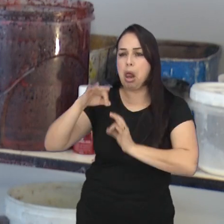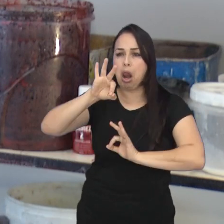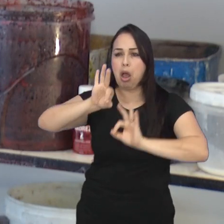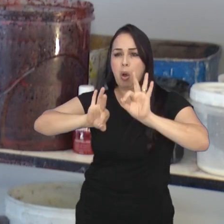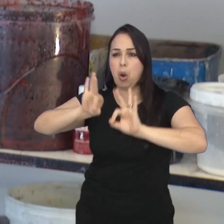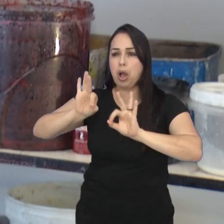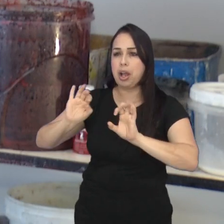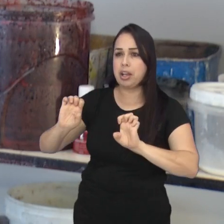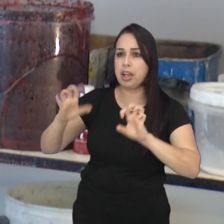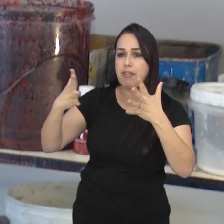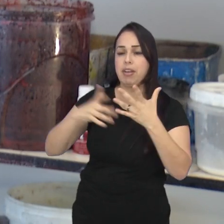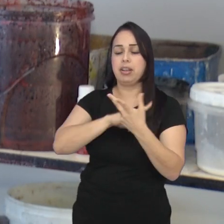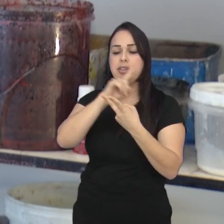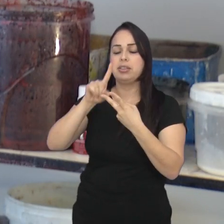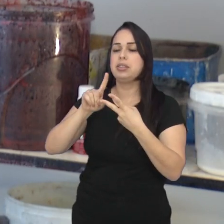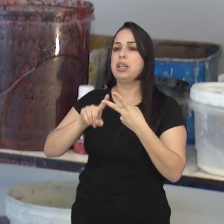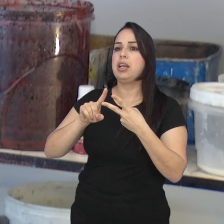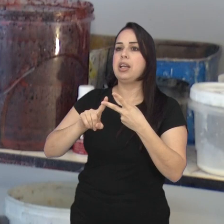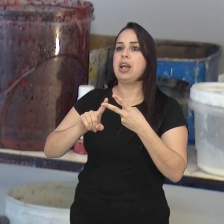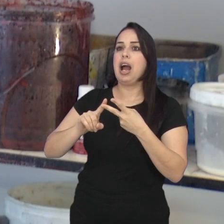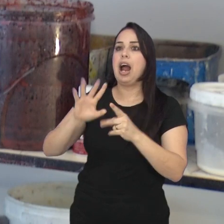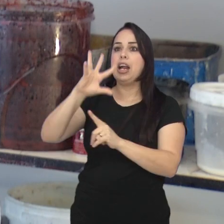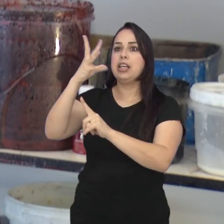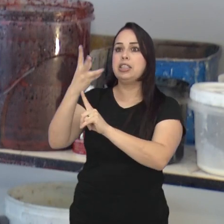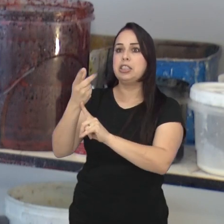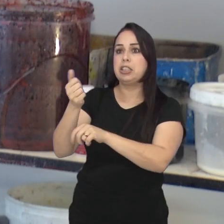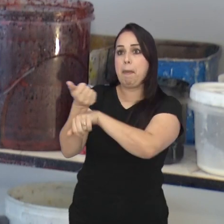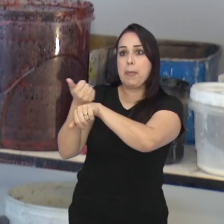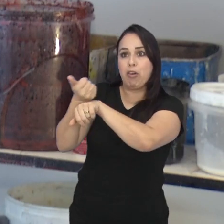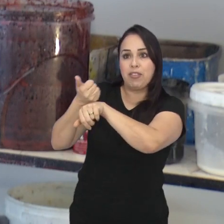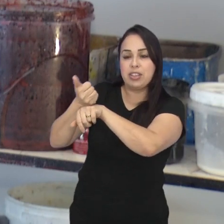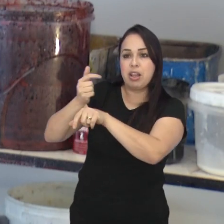Ele organiza encontros de artistas,